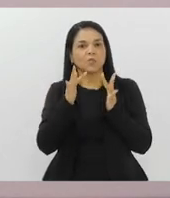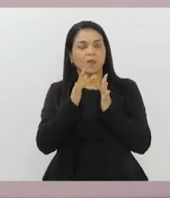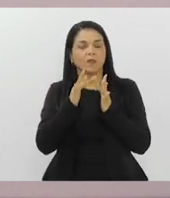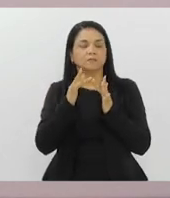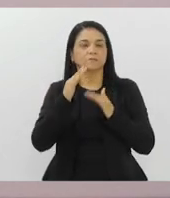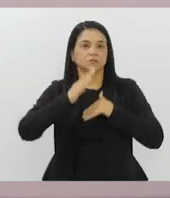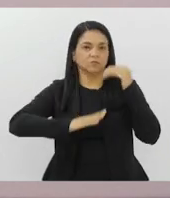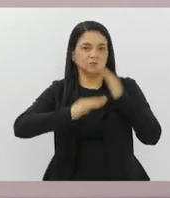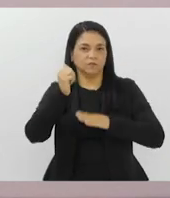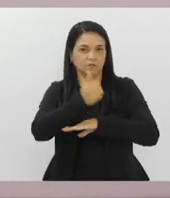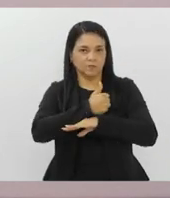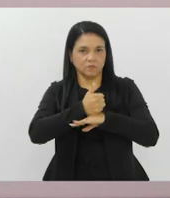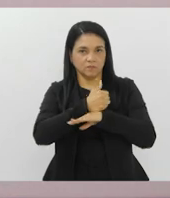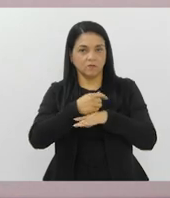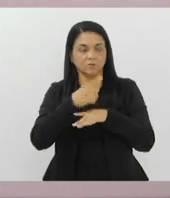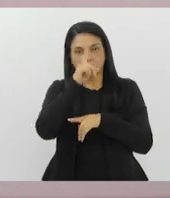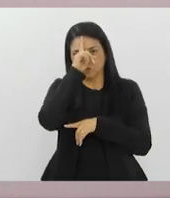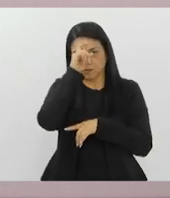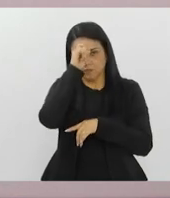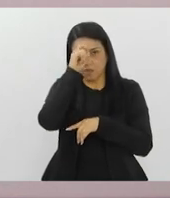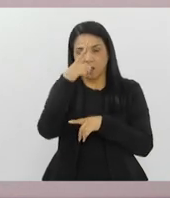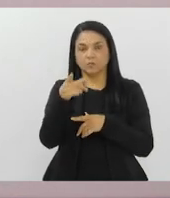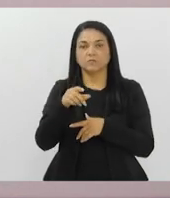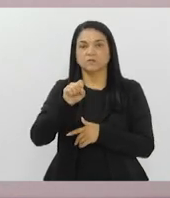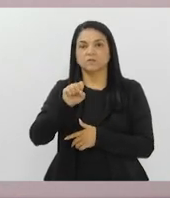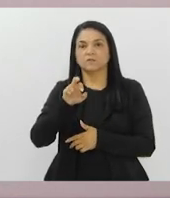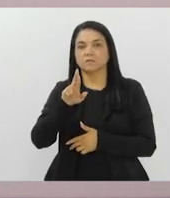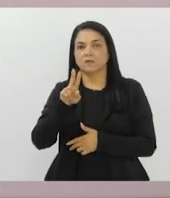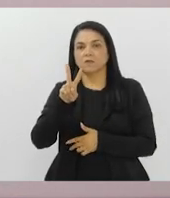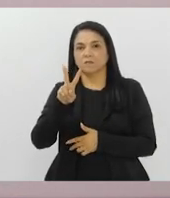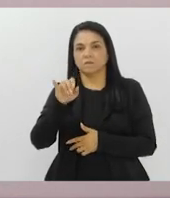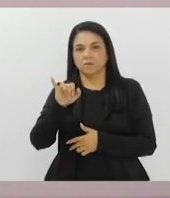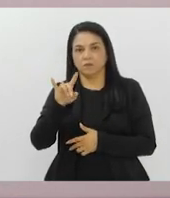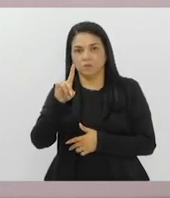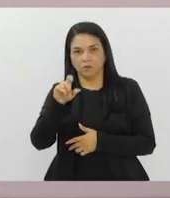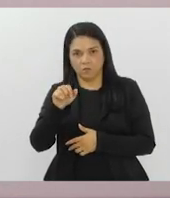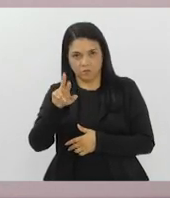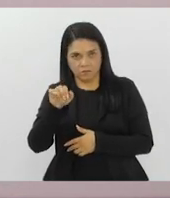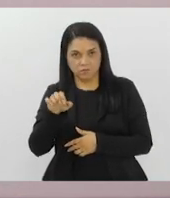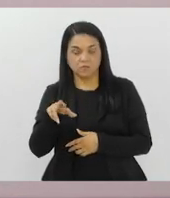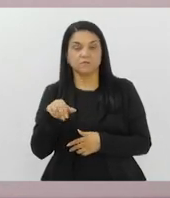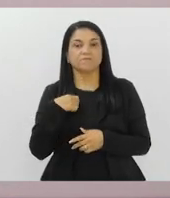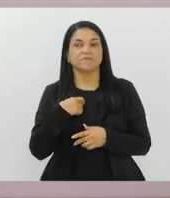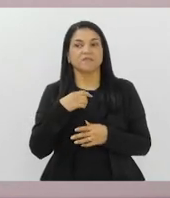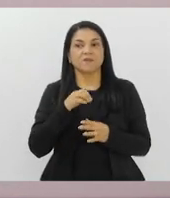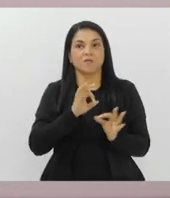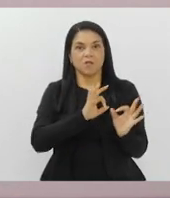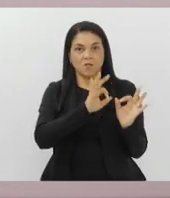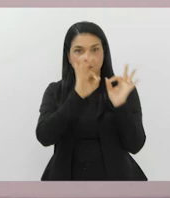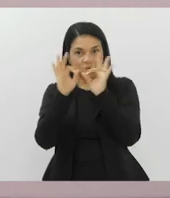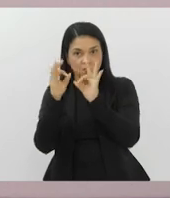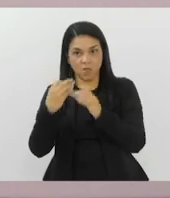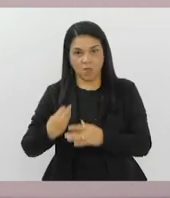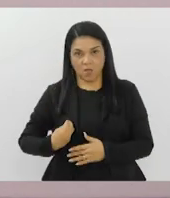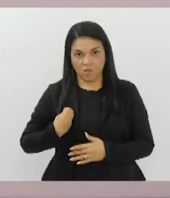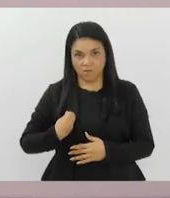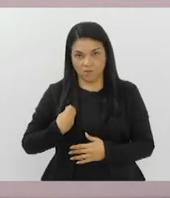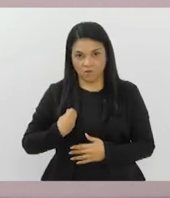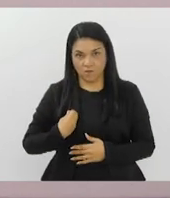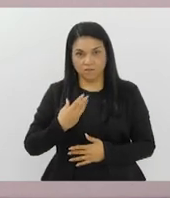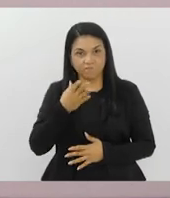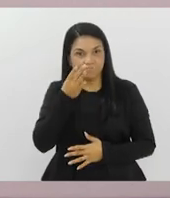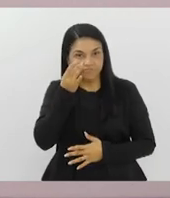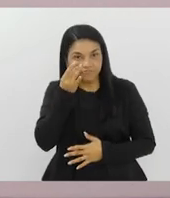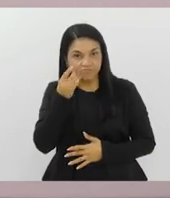Servidores, garantindo ali, porque a gente sabe que também passar ao vivo uma discussão como